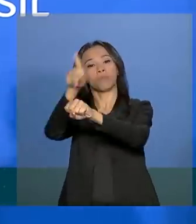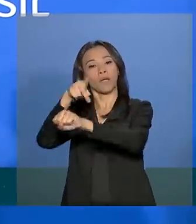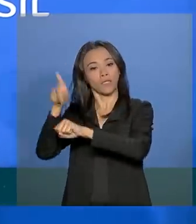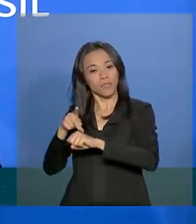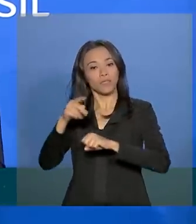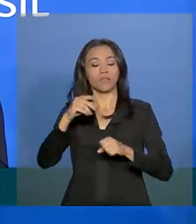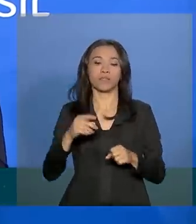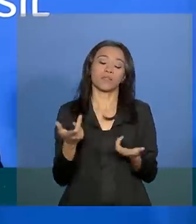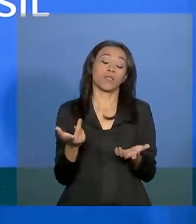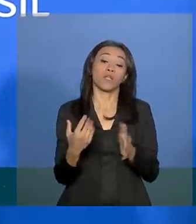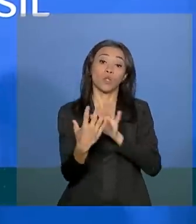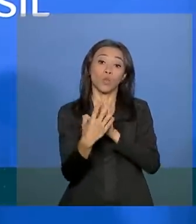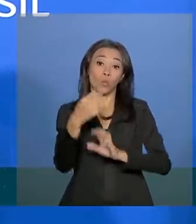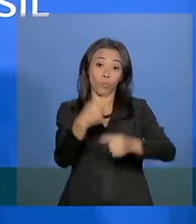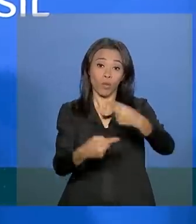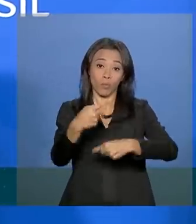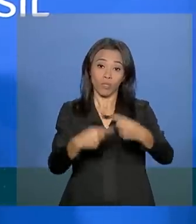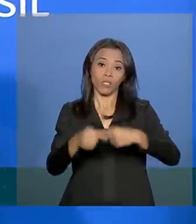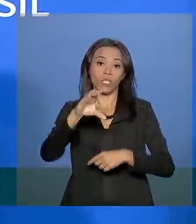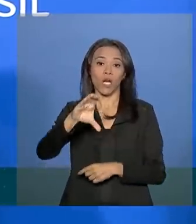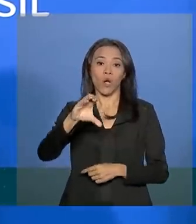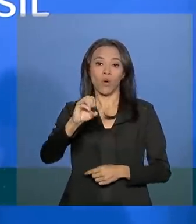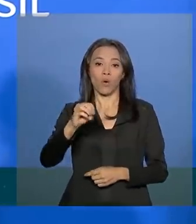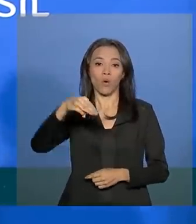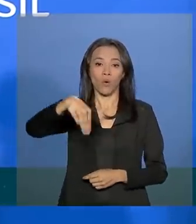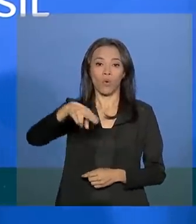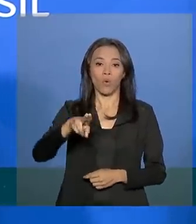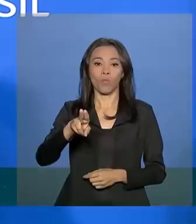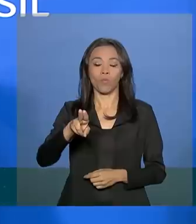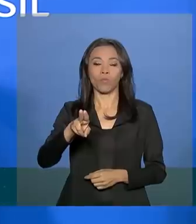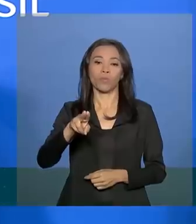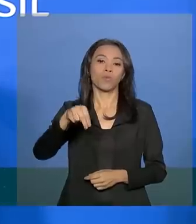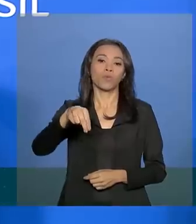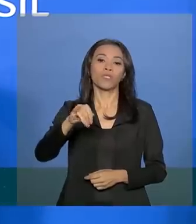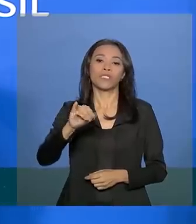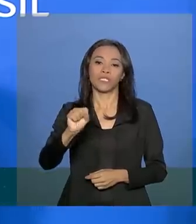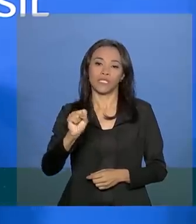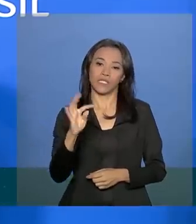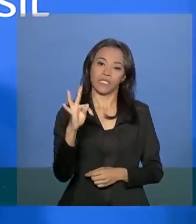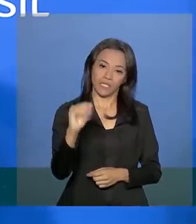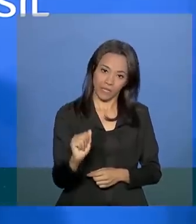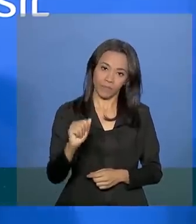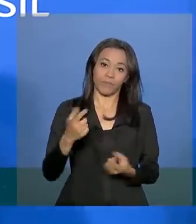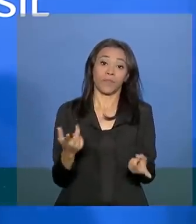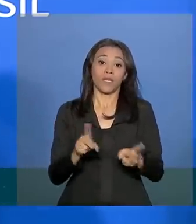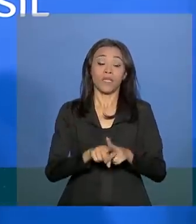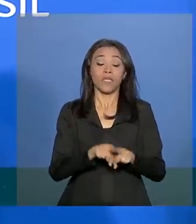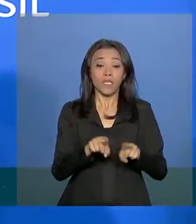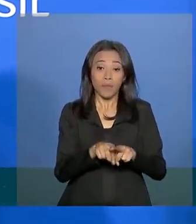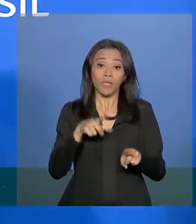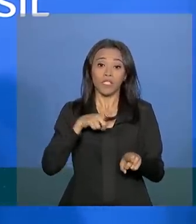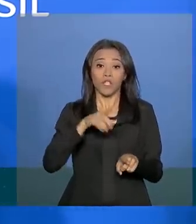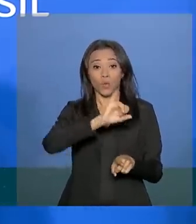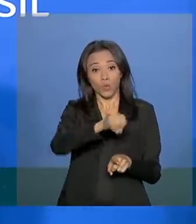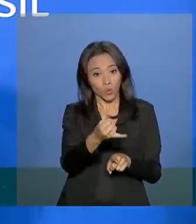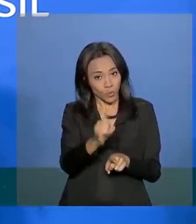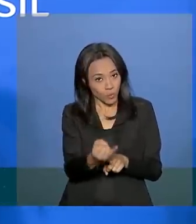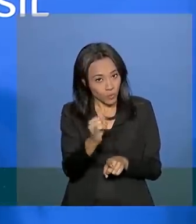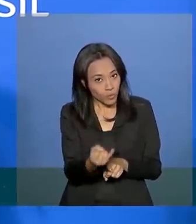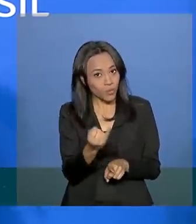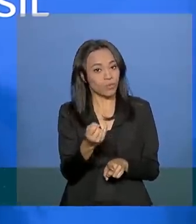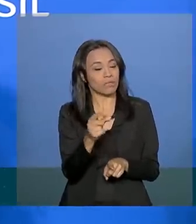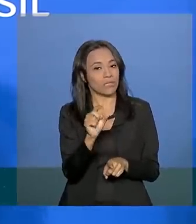dentro e assim nesses anos que você está aqui os juros e viela subsidiados seria mais ou menos o seguinte